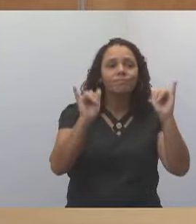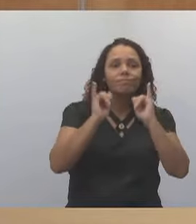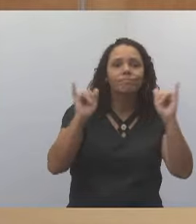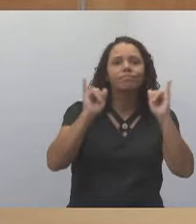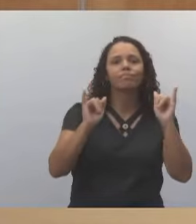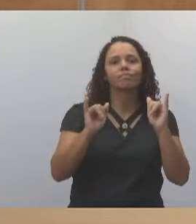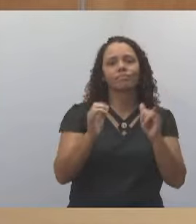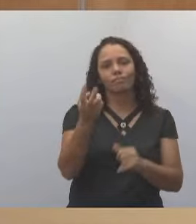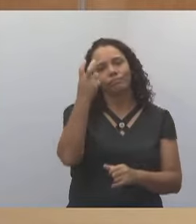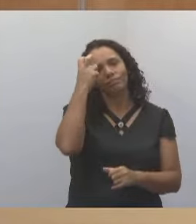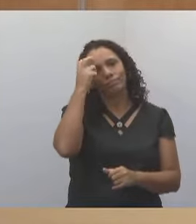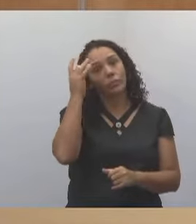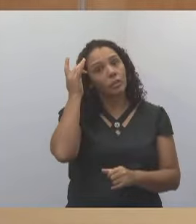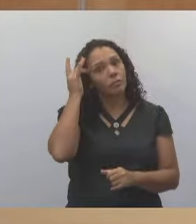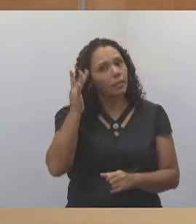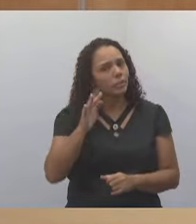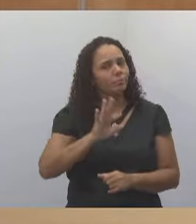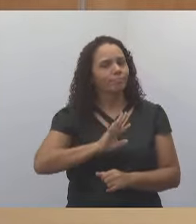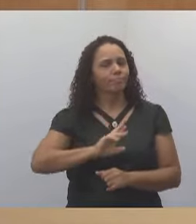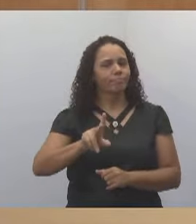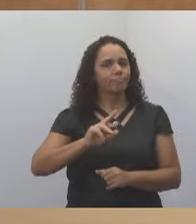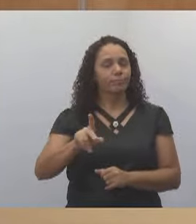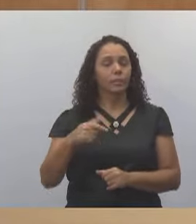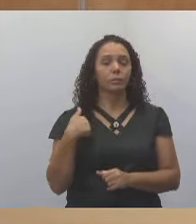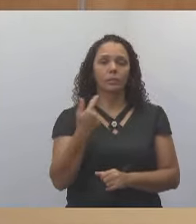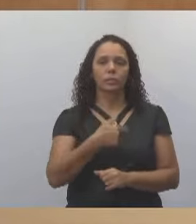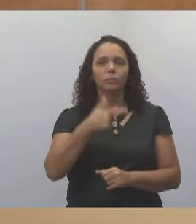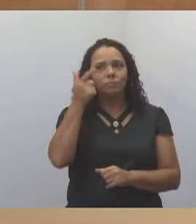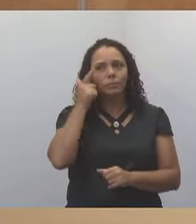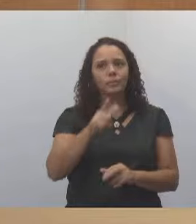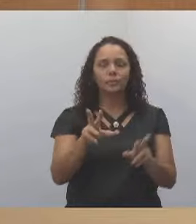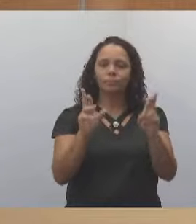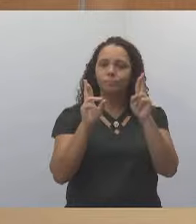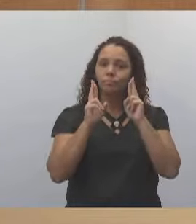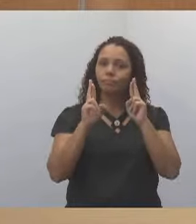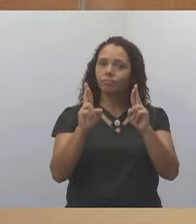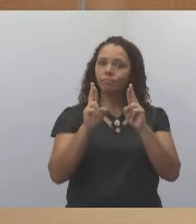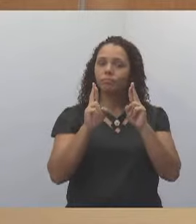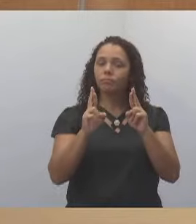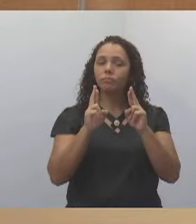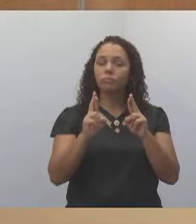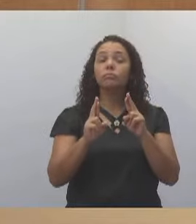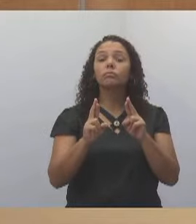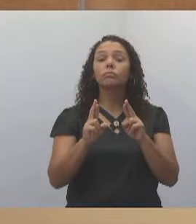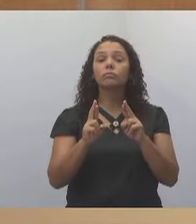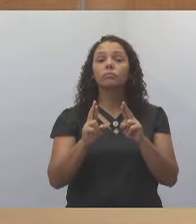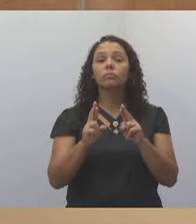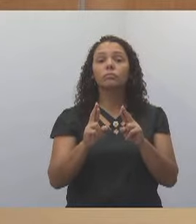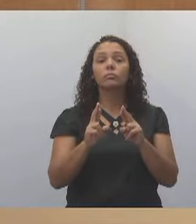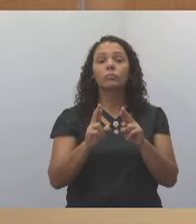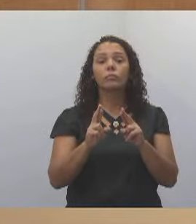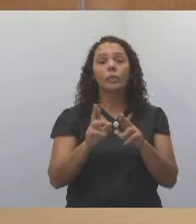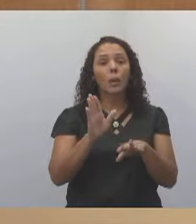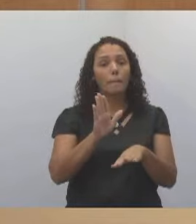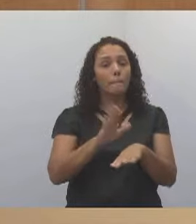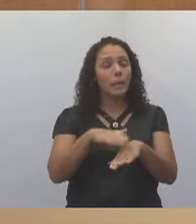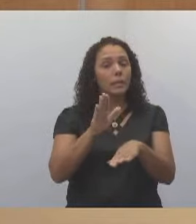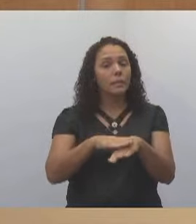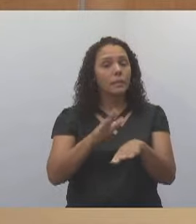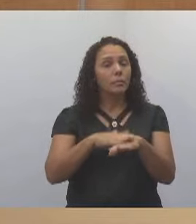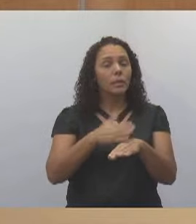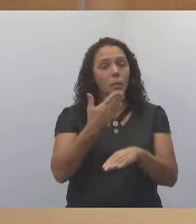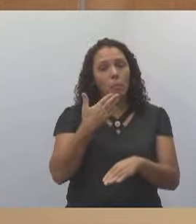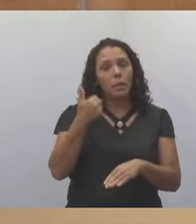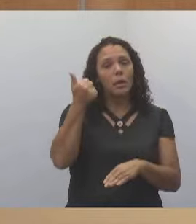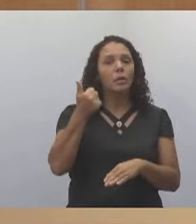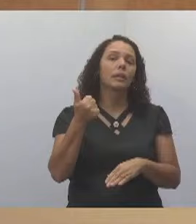conscientização. Não vai ser fácil, mas que a gente consiga, a partir de agora, levar isso adiante para que chegue lá em cima